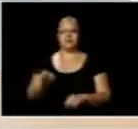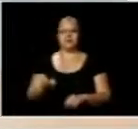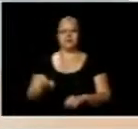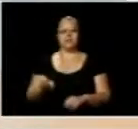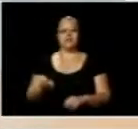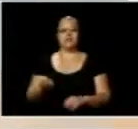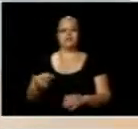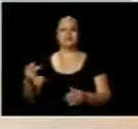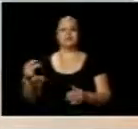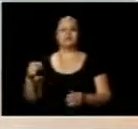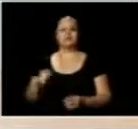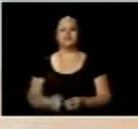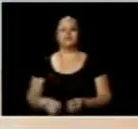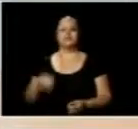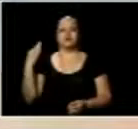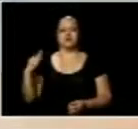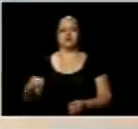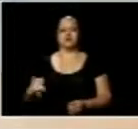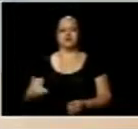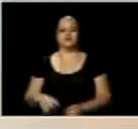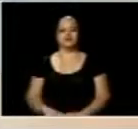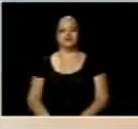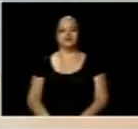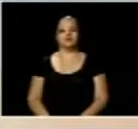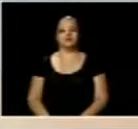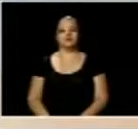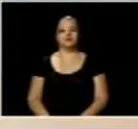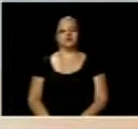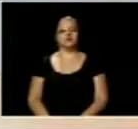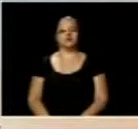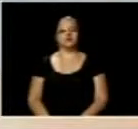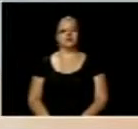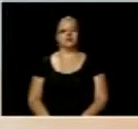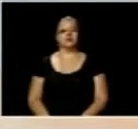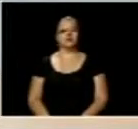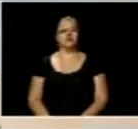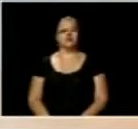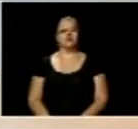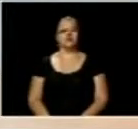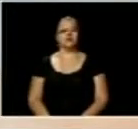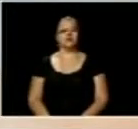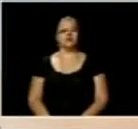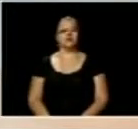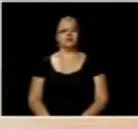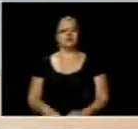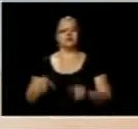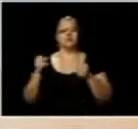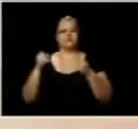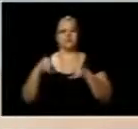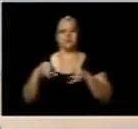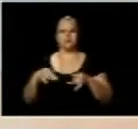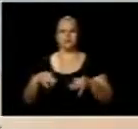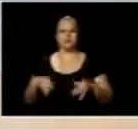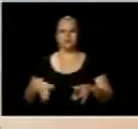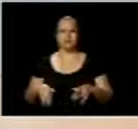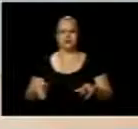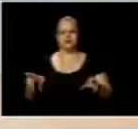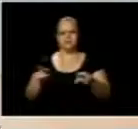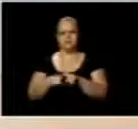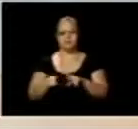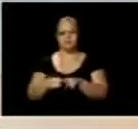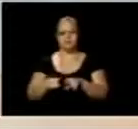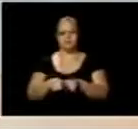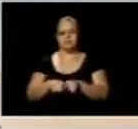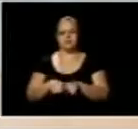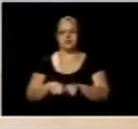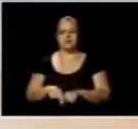diretora de cultura que não está na cultura, e essa relação comercial que, em tese, pode ter culminado na indicação da